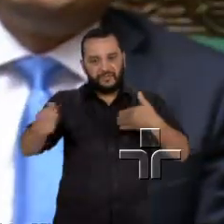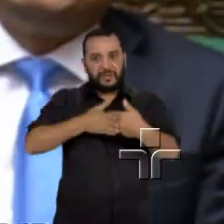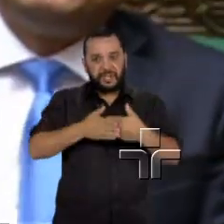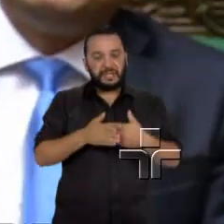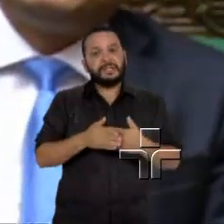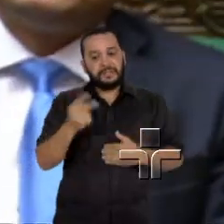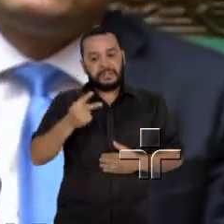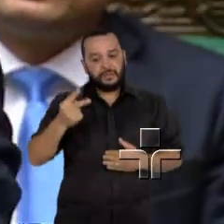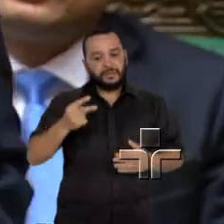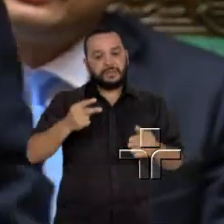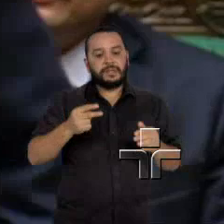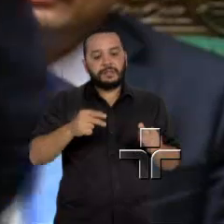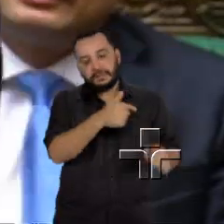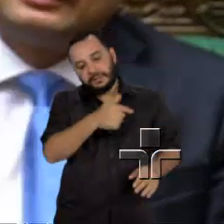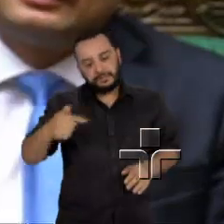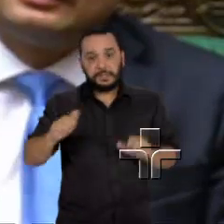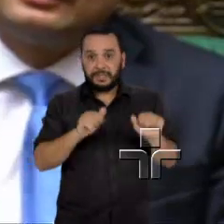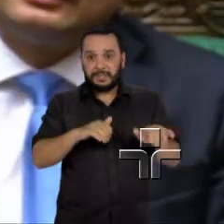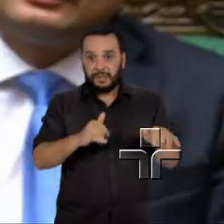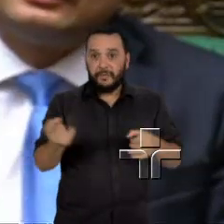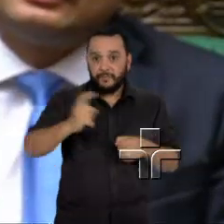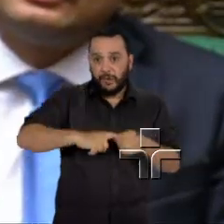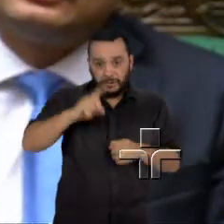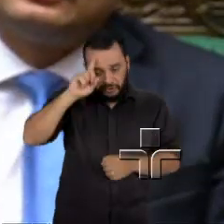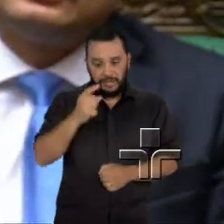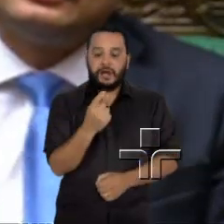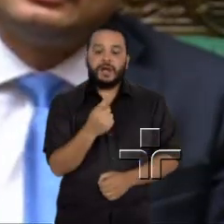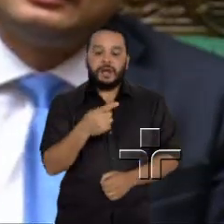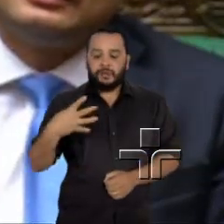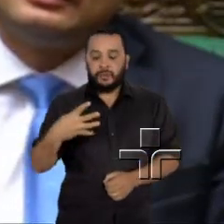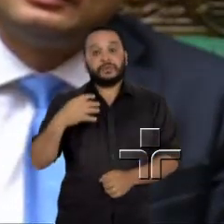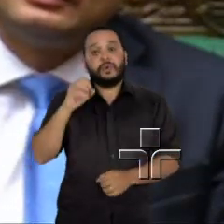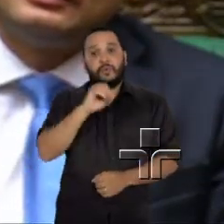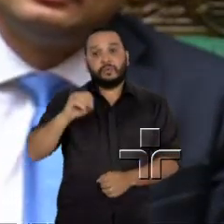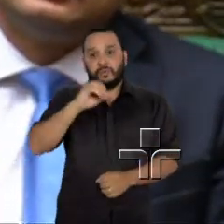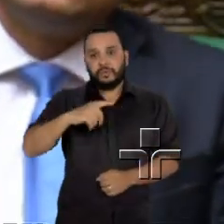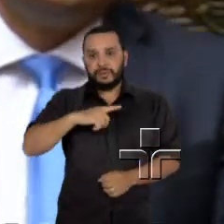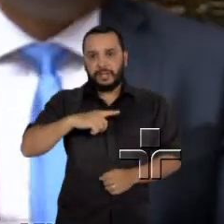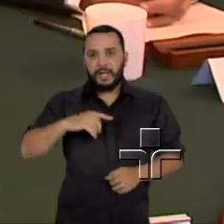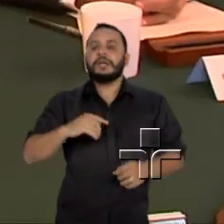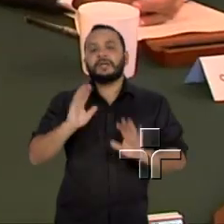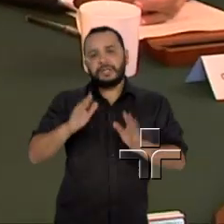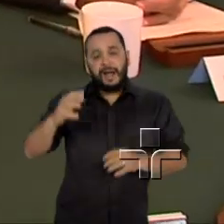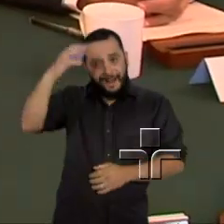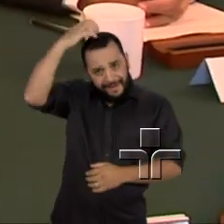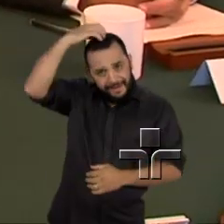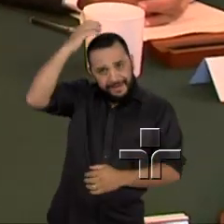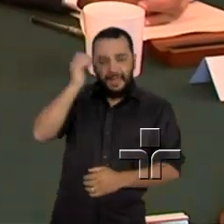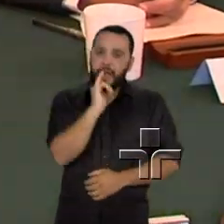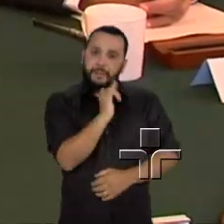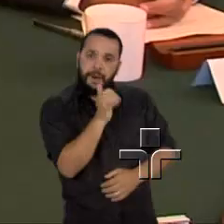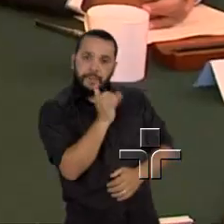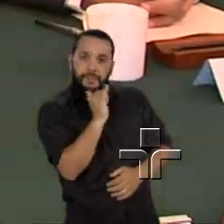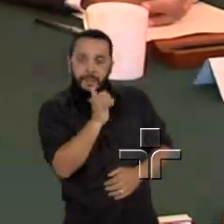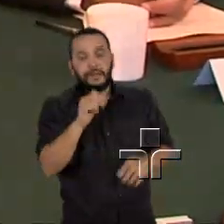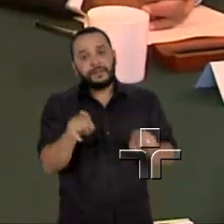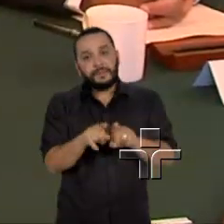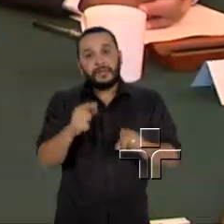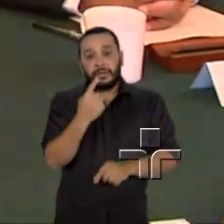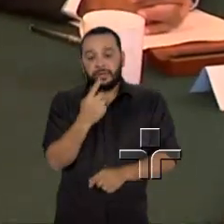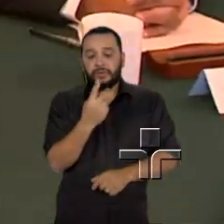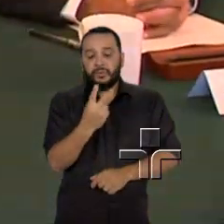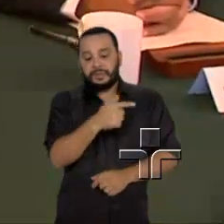Ele retoma as atividades dia 14 de outubro, com o tradicional discurso da rainha e 2 semanas antes da data prevista